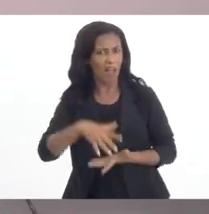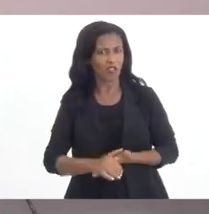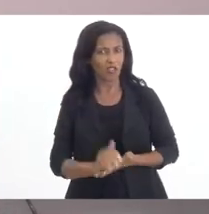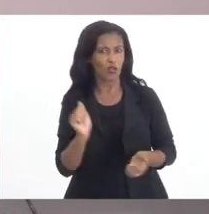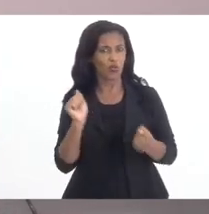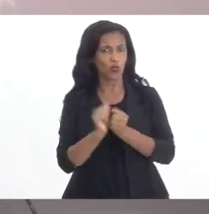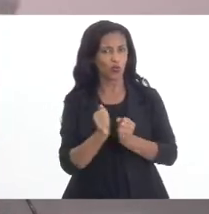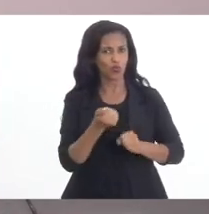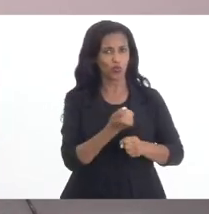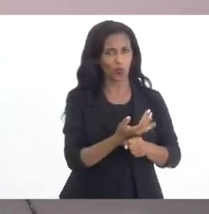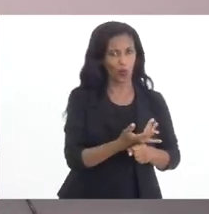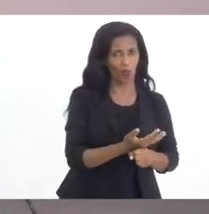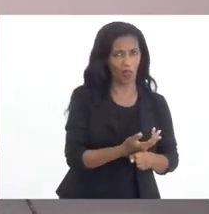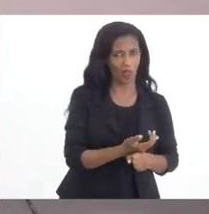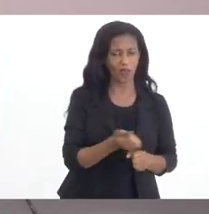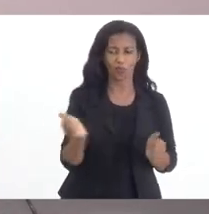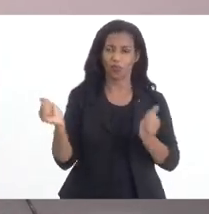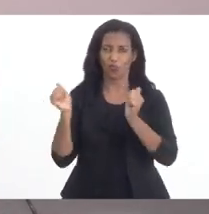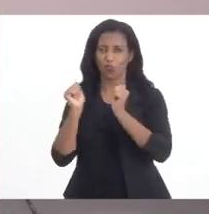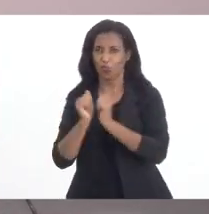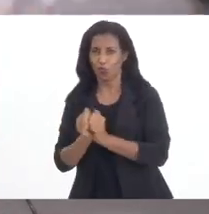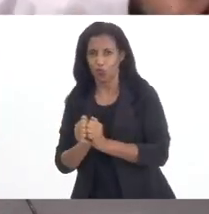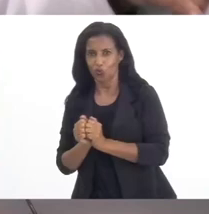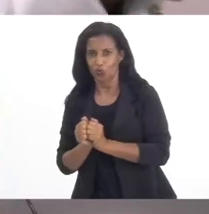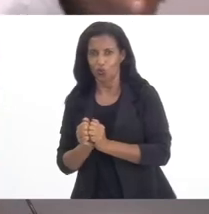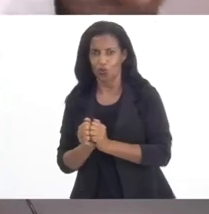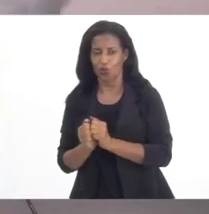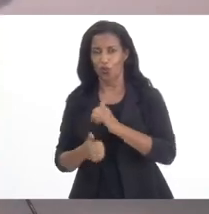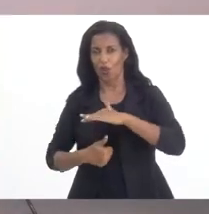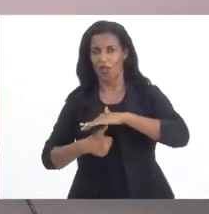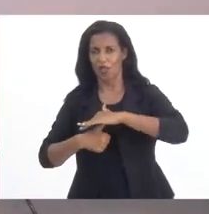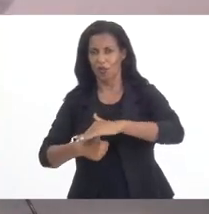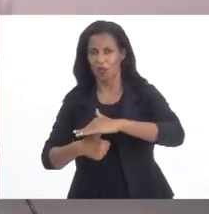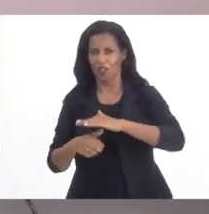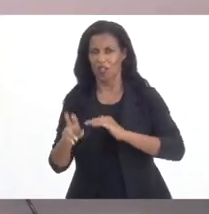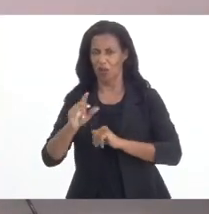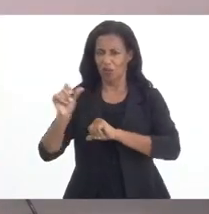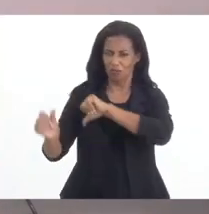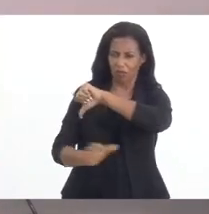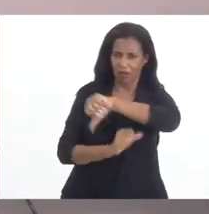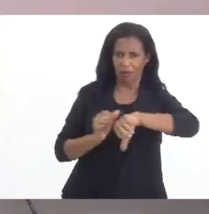conjunto com a UERJ e conjunto com a reitoria da UESO para